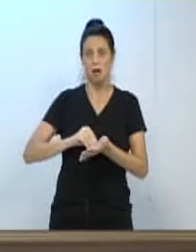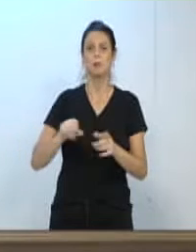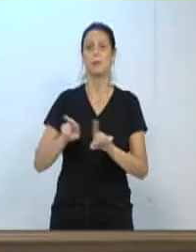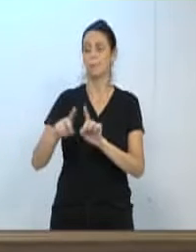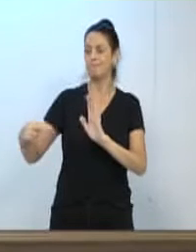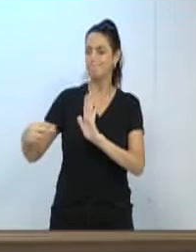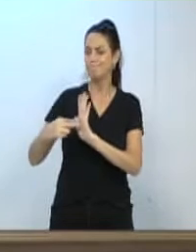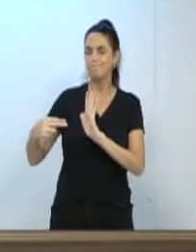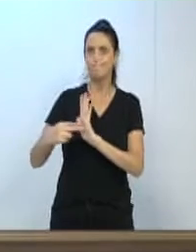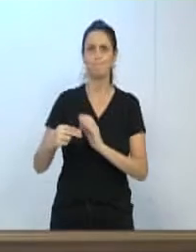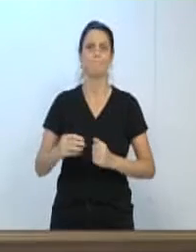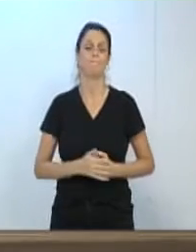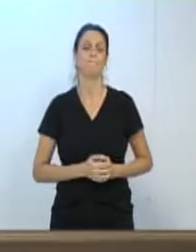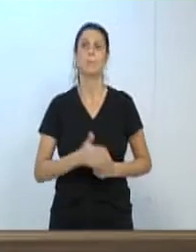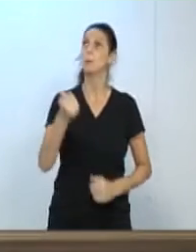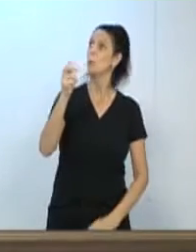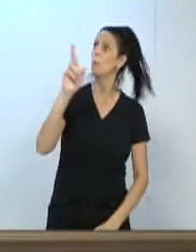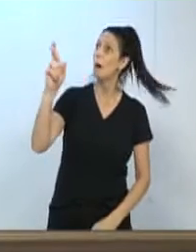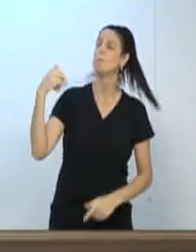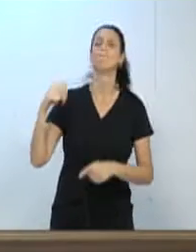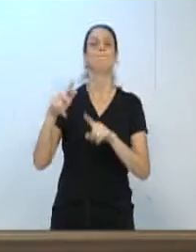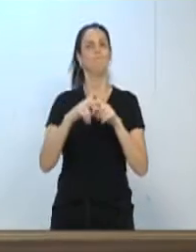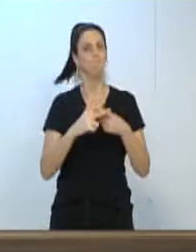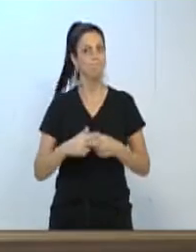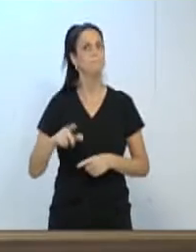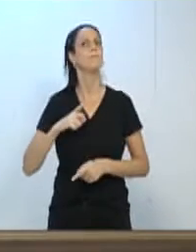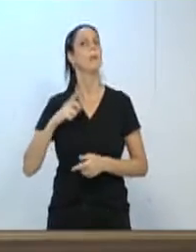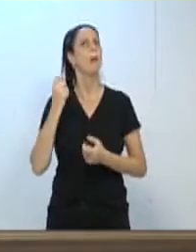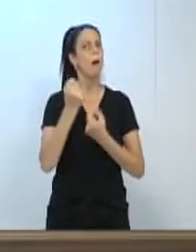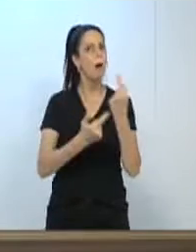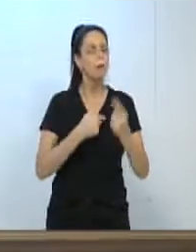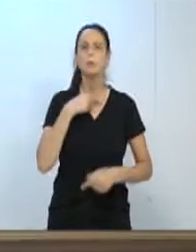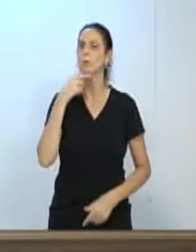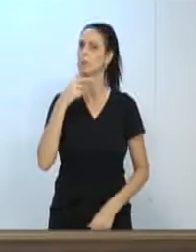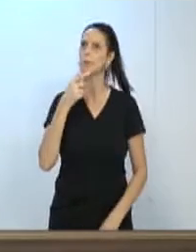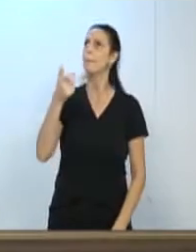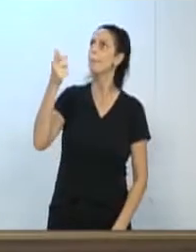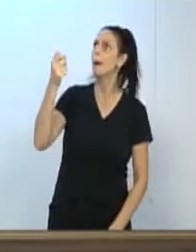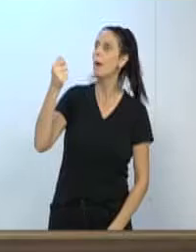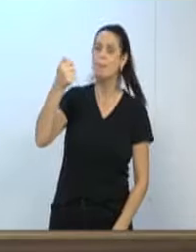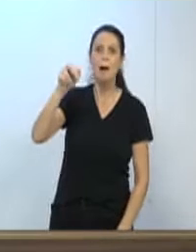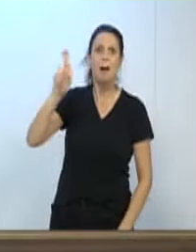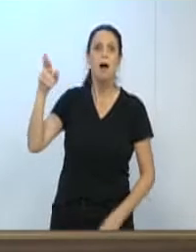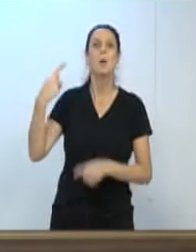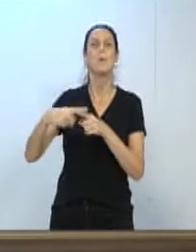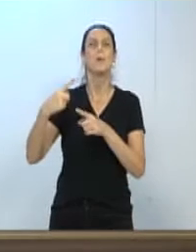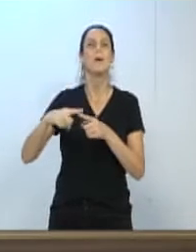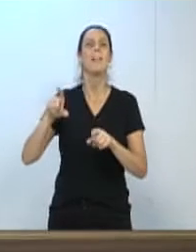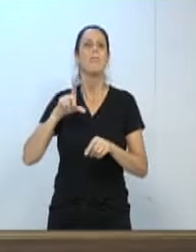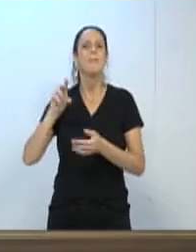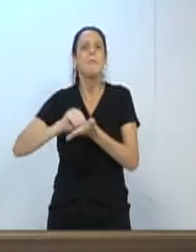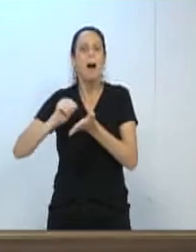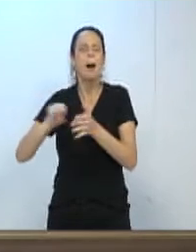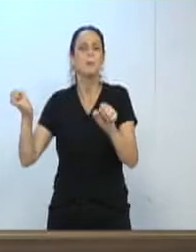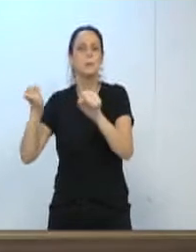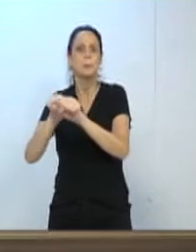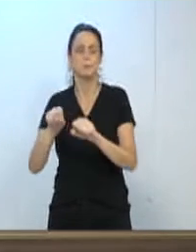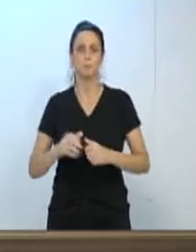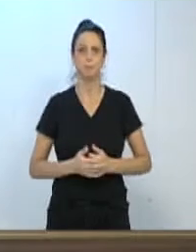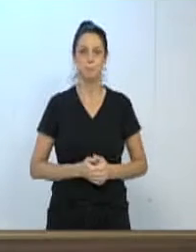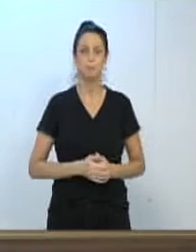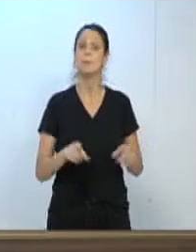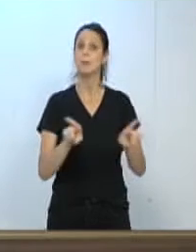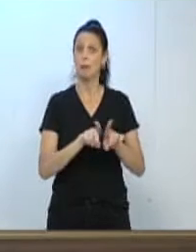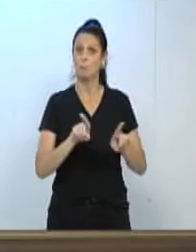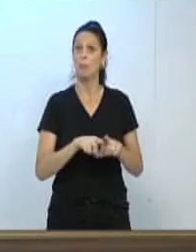também arrumar o ar condicionado pois temos alguns que não podem ser ligados por falta de cabeamento investir em treinamento